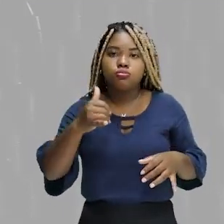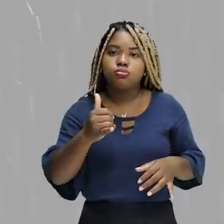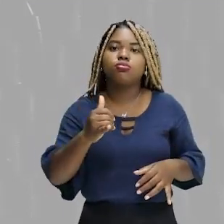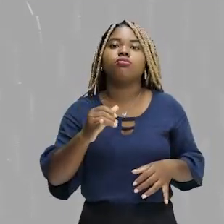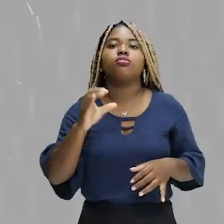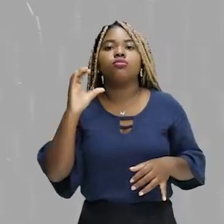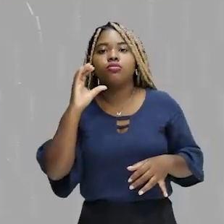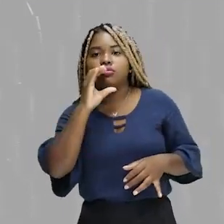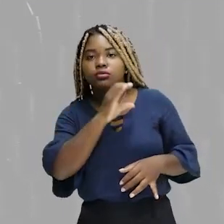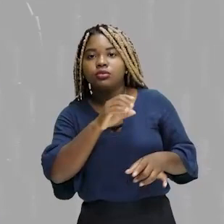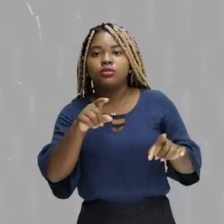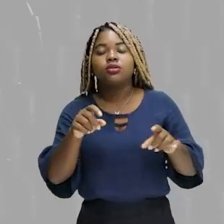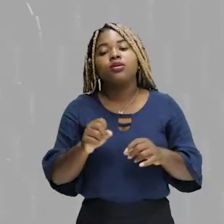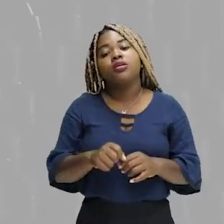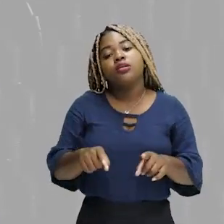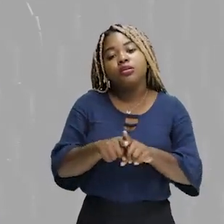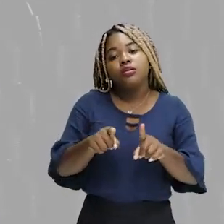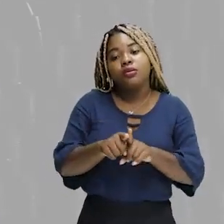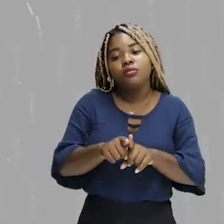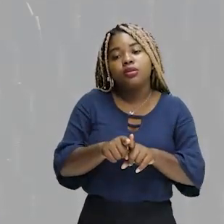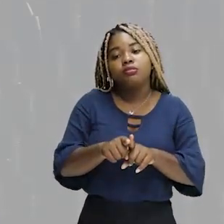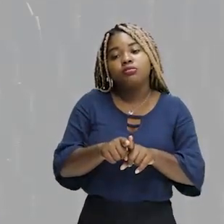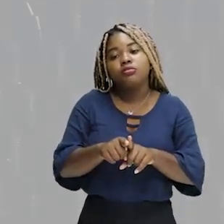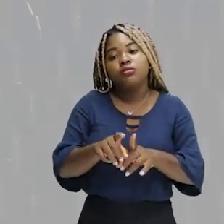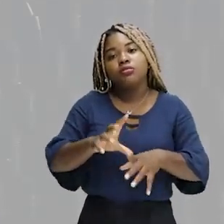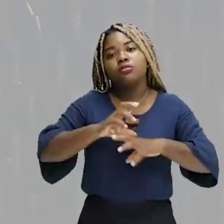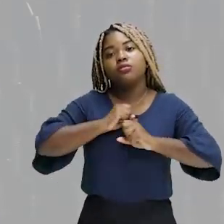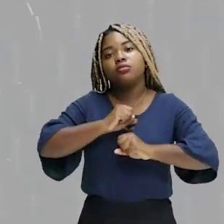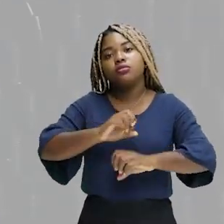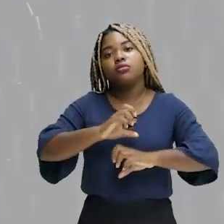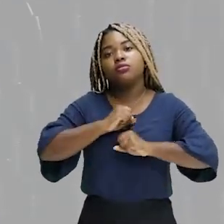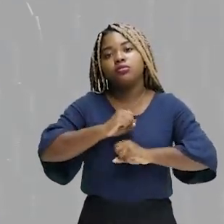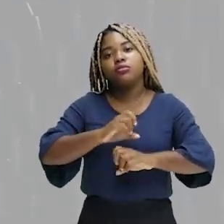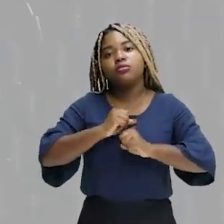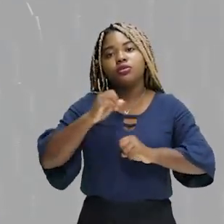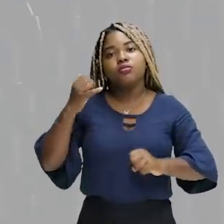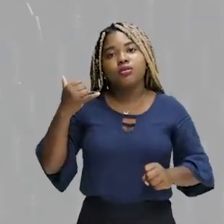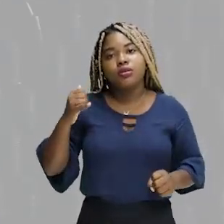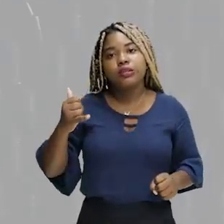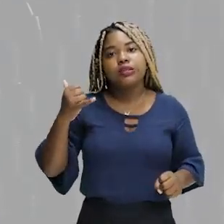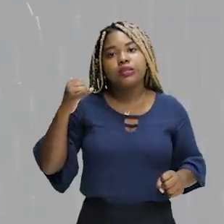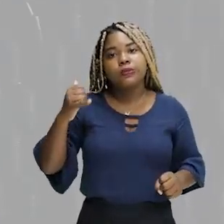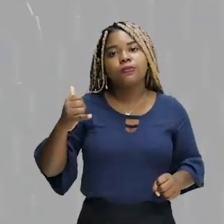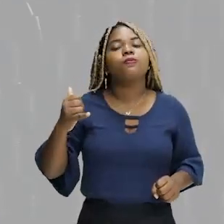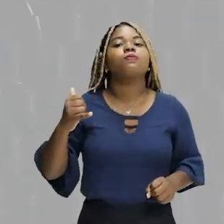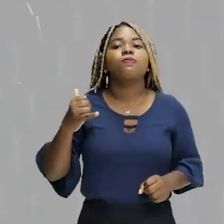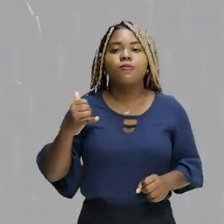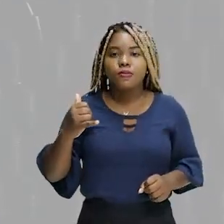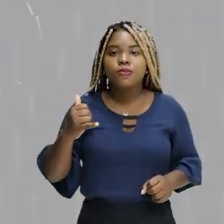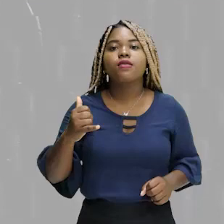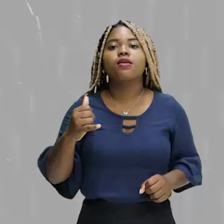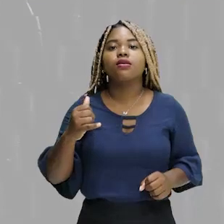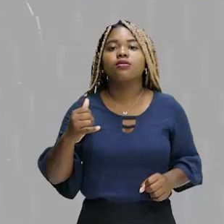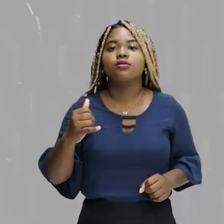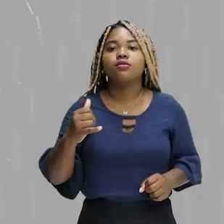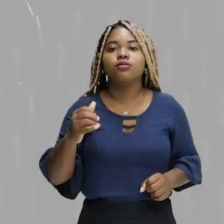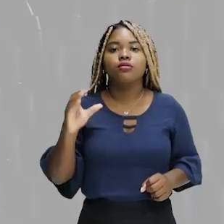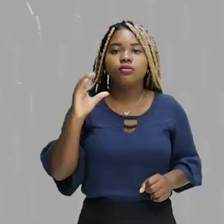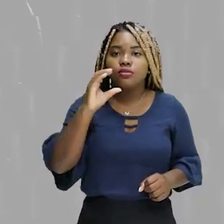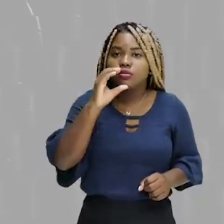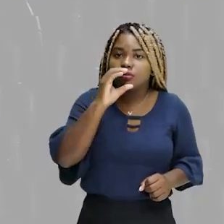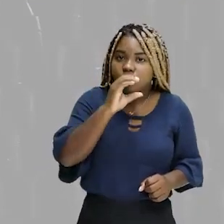na forma de calor, né? Ou seja, nós temos processos exotérmicos e